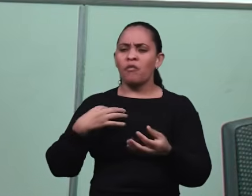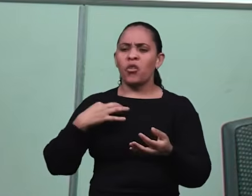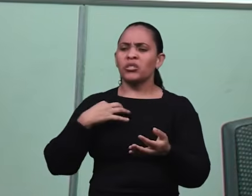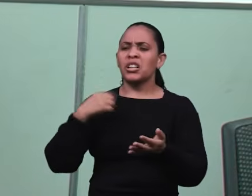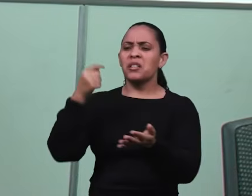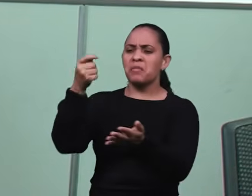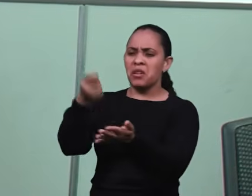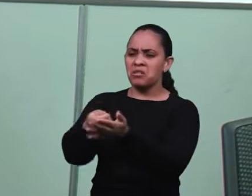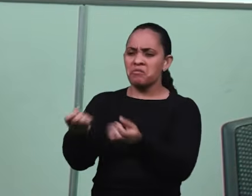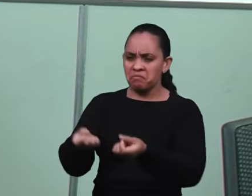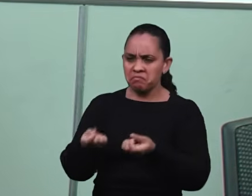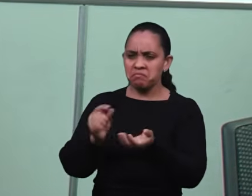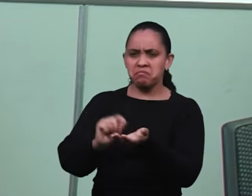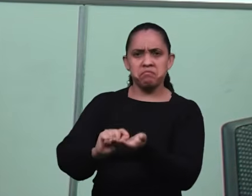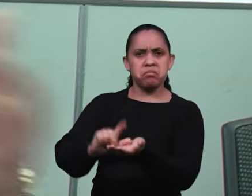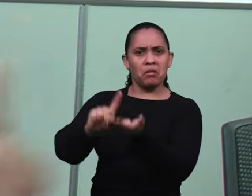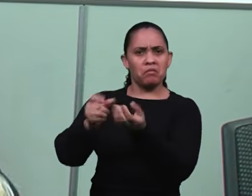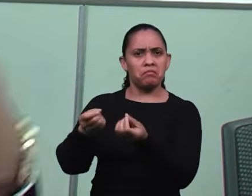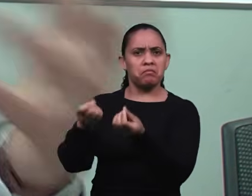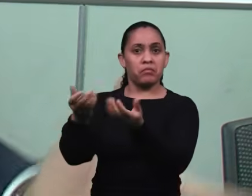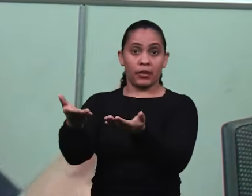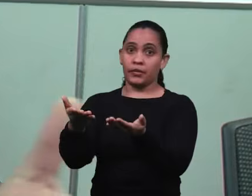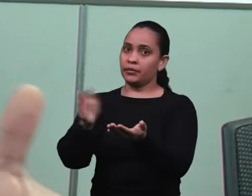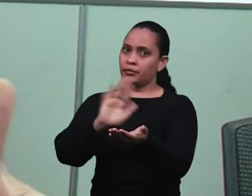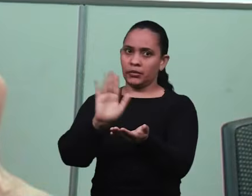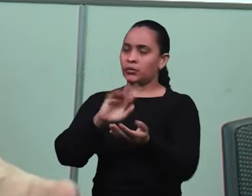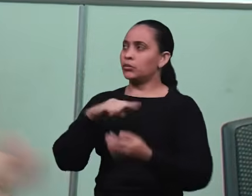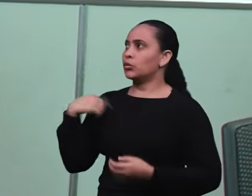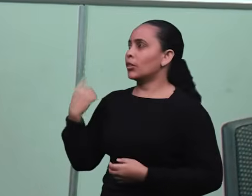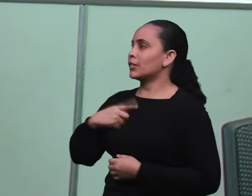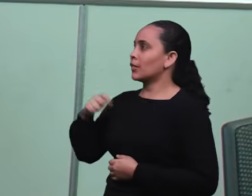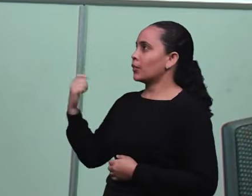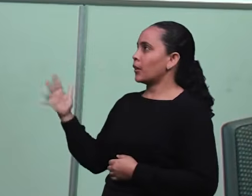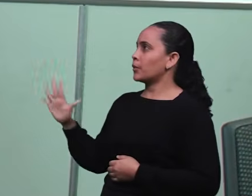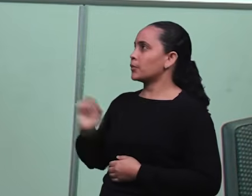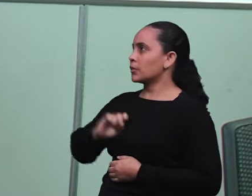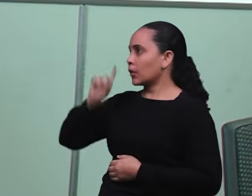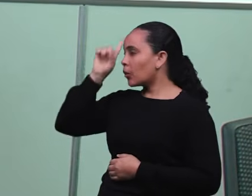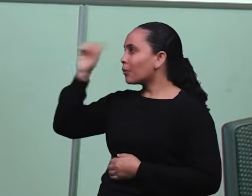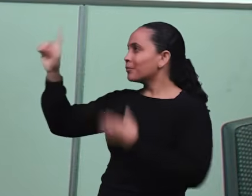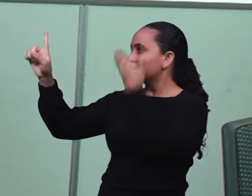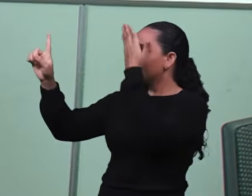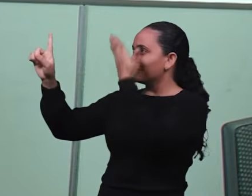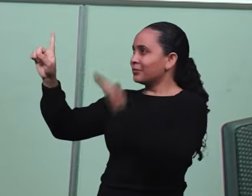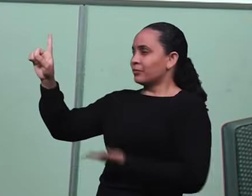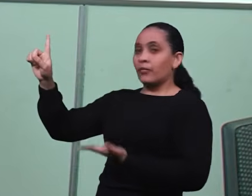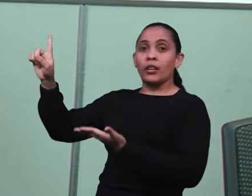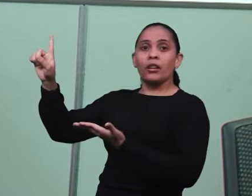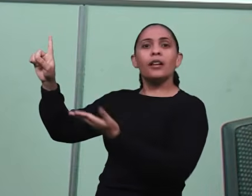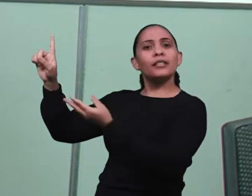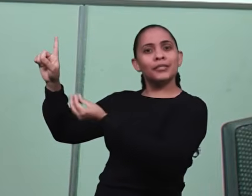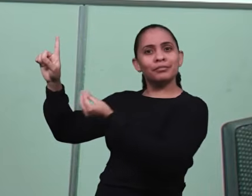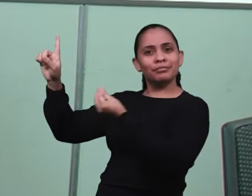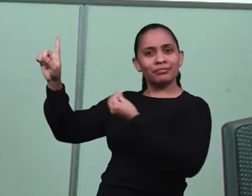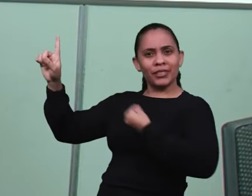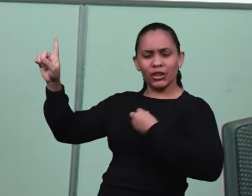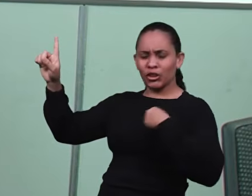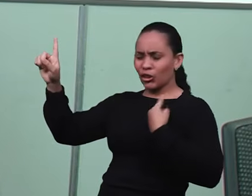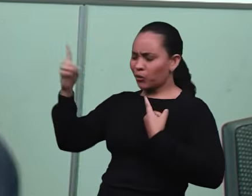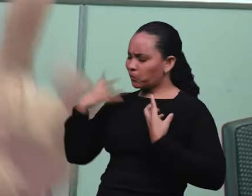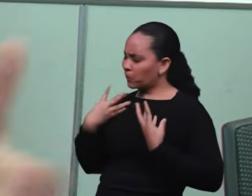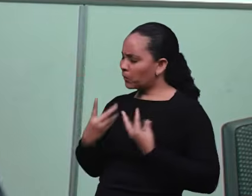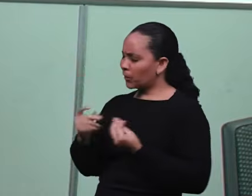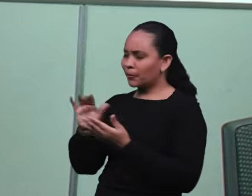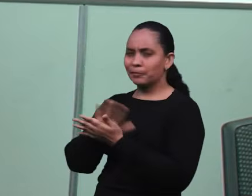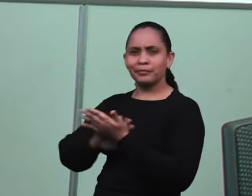isso vai acontecer. Não, nós adoramos o Senhor pelo que Ele é, né? E o dízimo nós devolvemos porque Ele tem nos dado mais do que nós merecemos